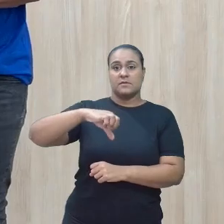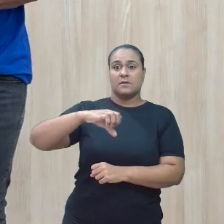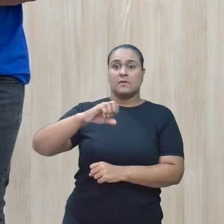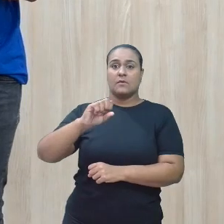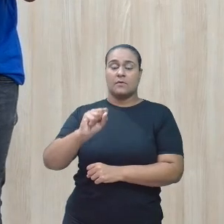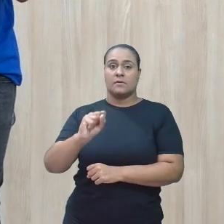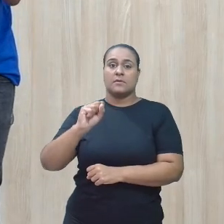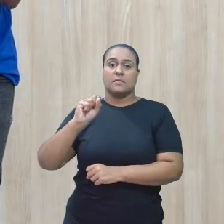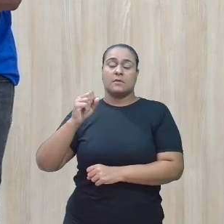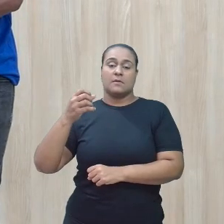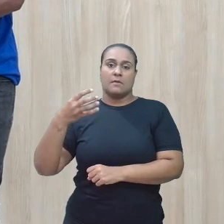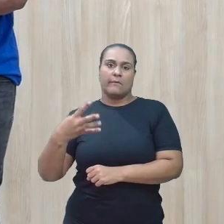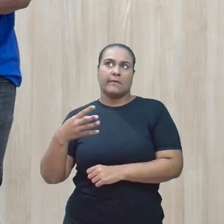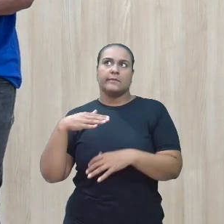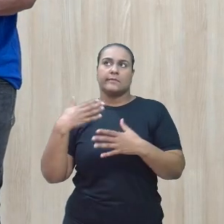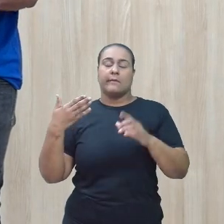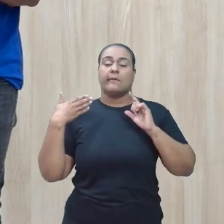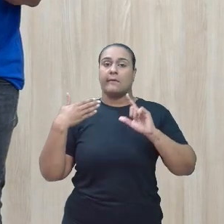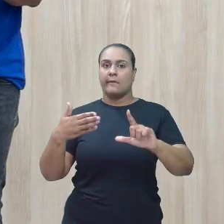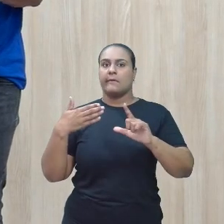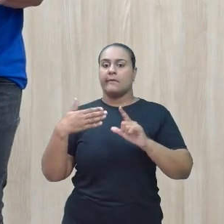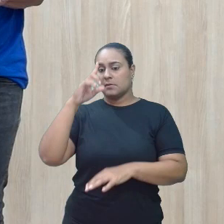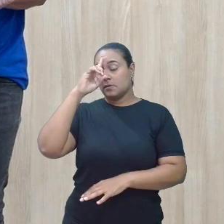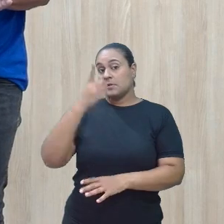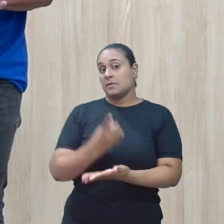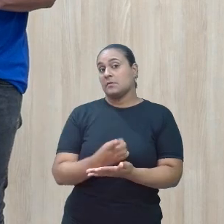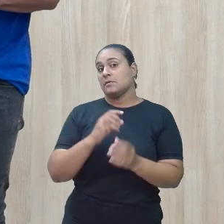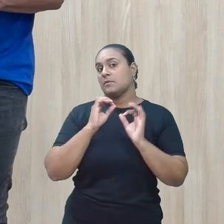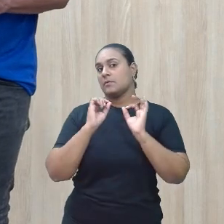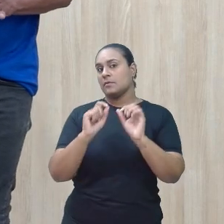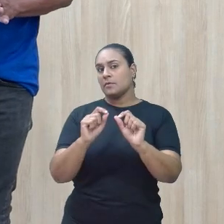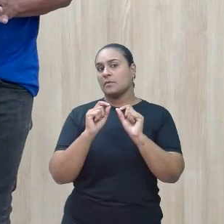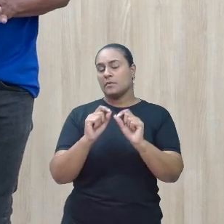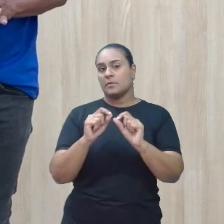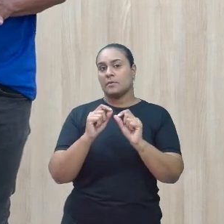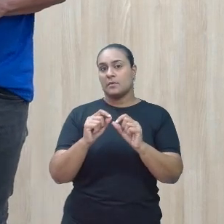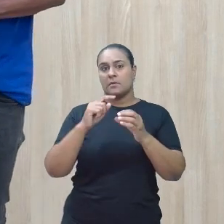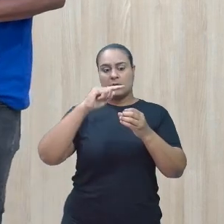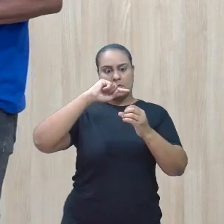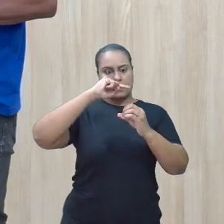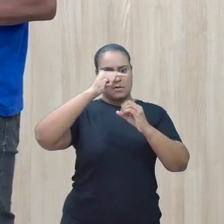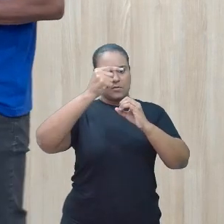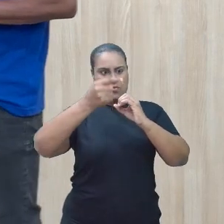Estados Unidos. Então, essa conferência decidiu o seguinte, que o meridiano